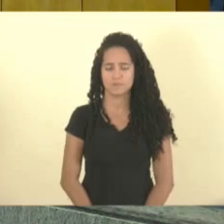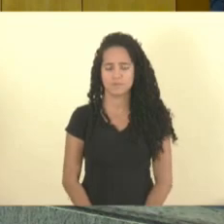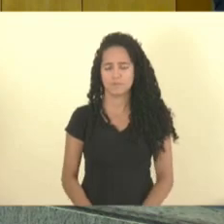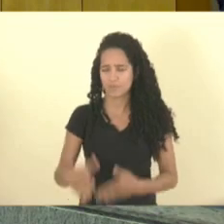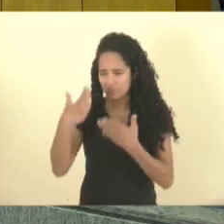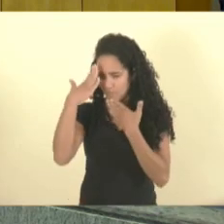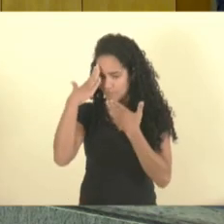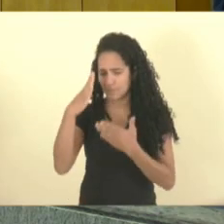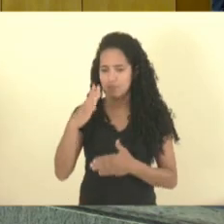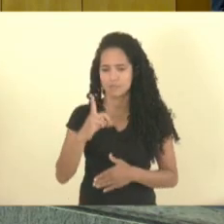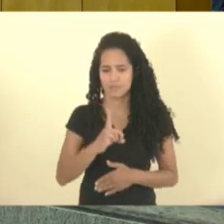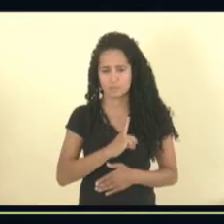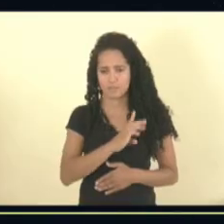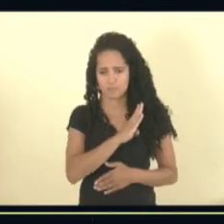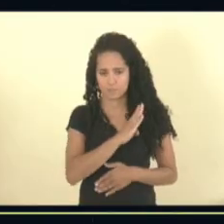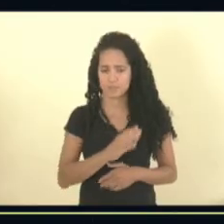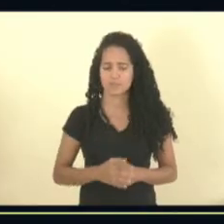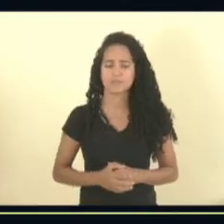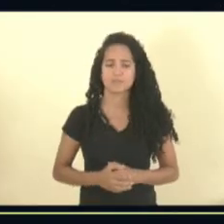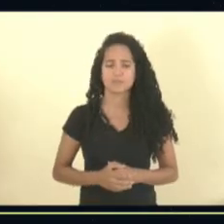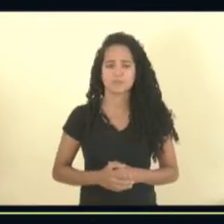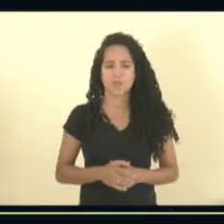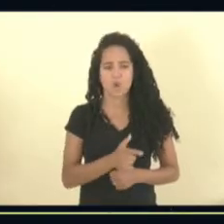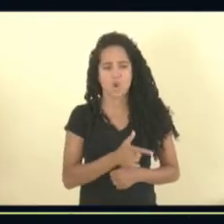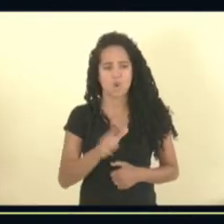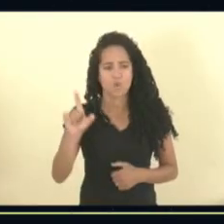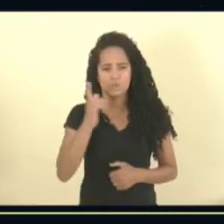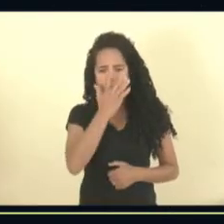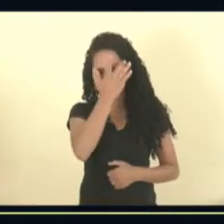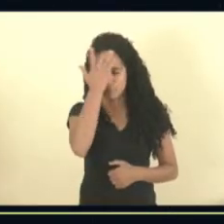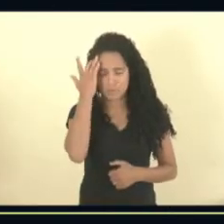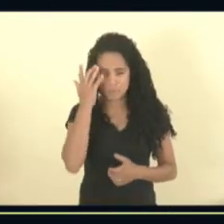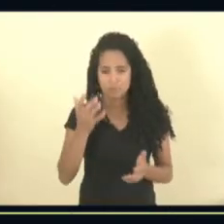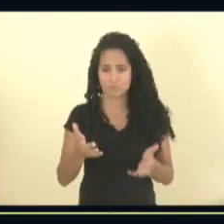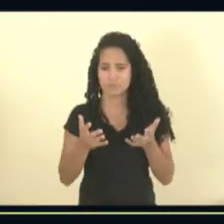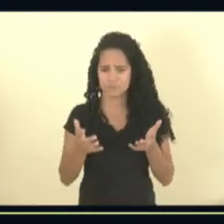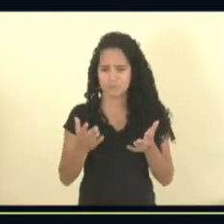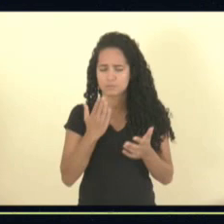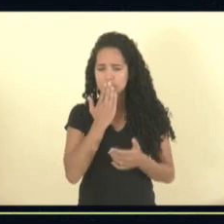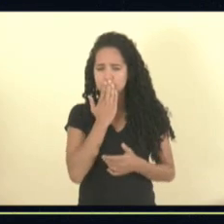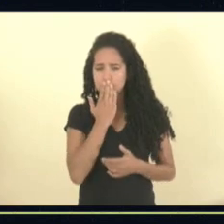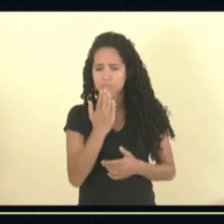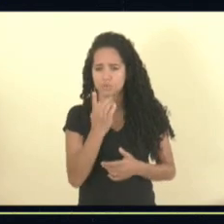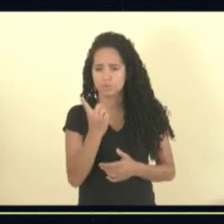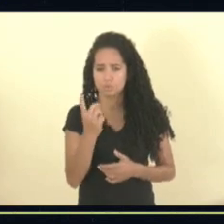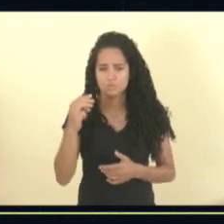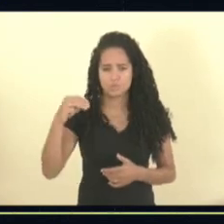Obrigado, deputado Danilo Baense. Mais algum colega deputado gostaria?